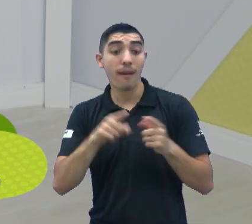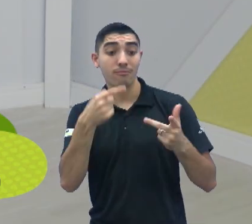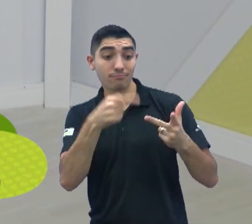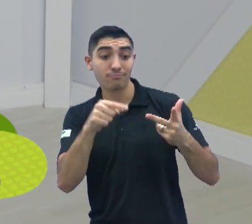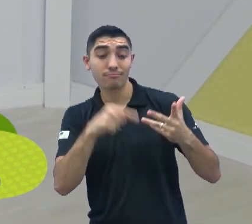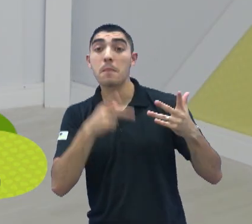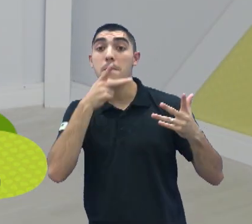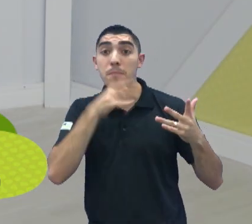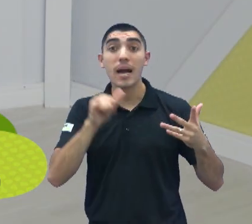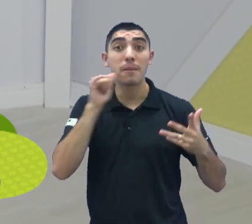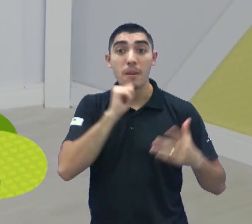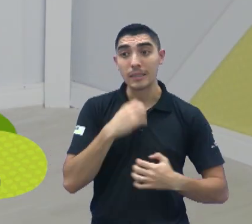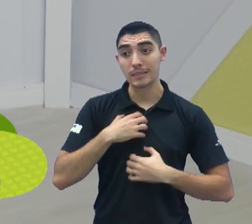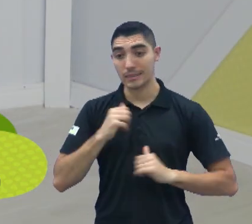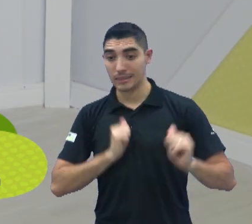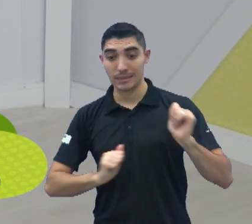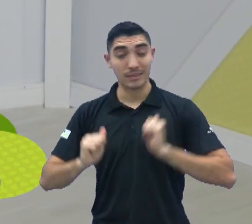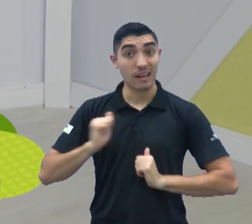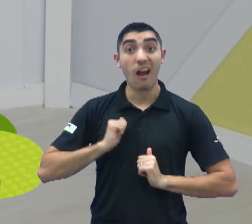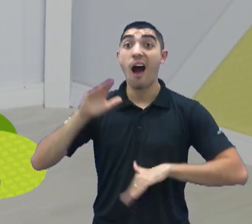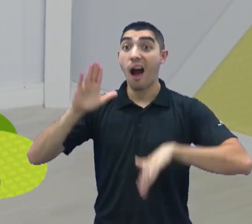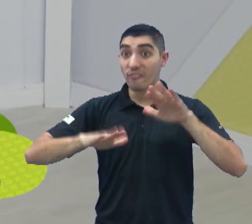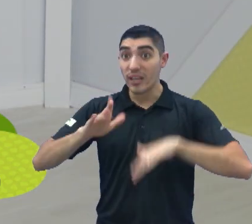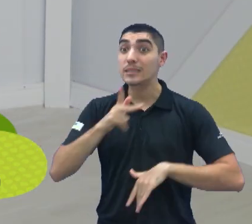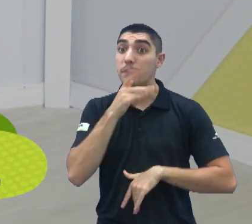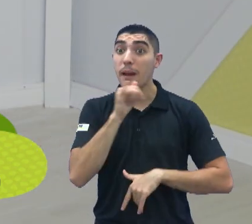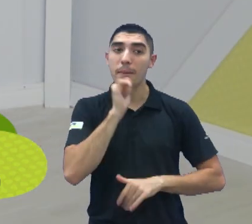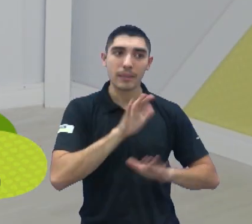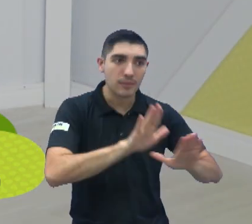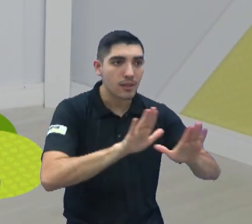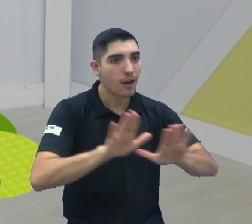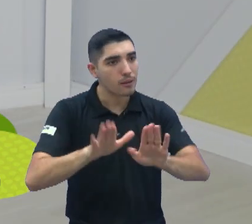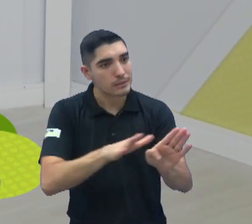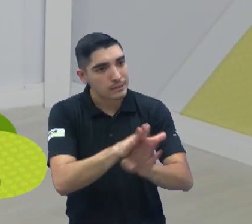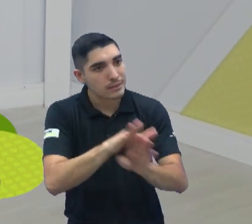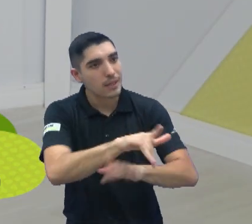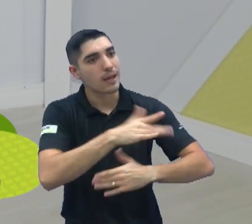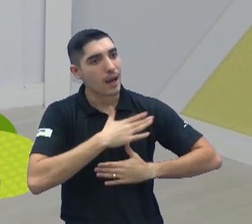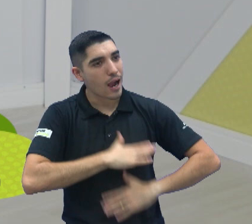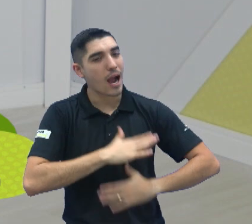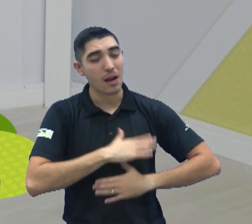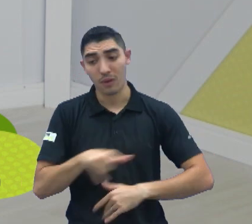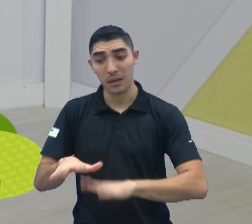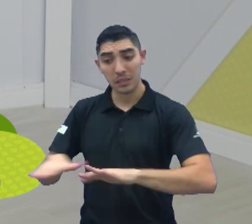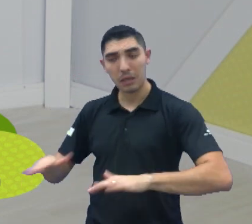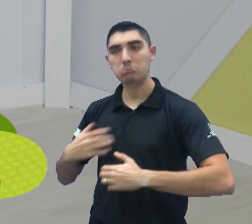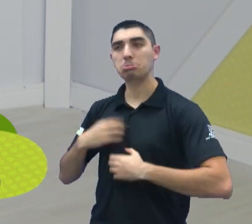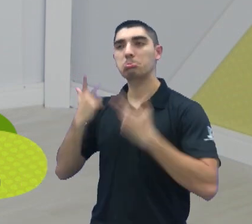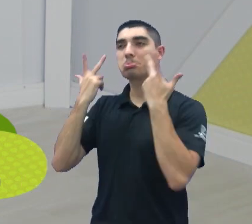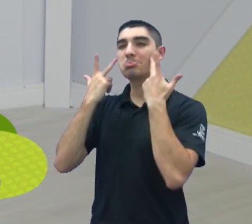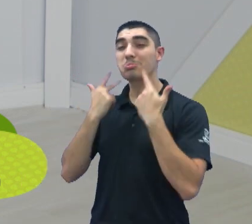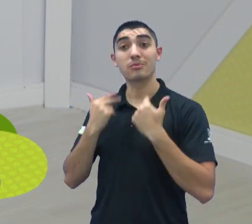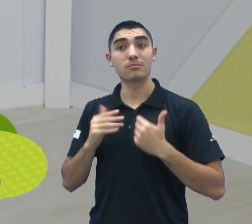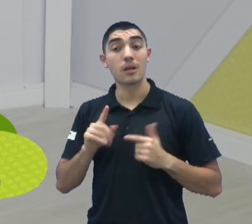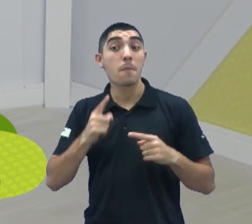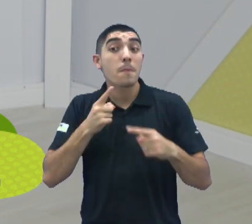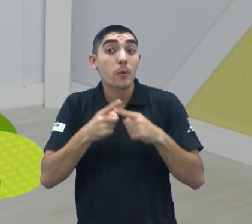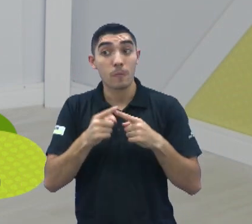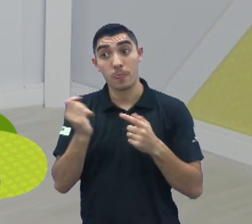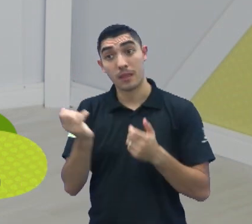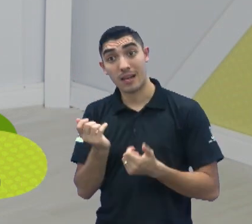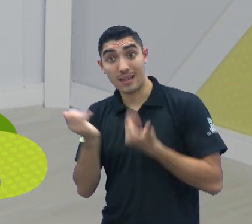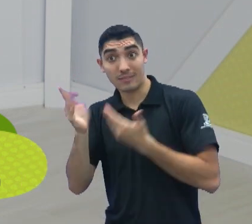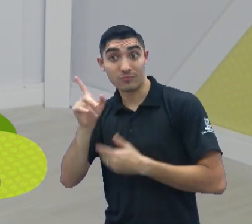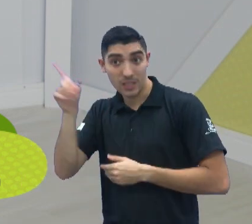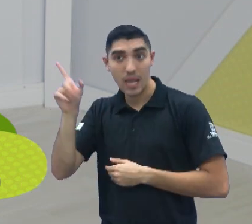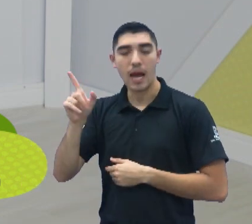absolutamente natural, e às vezes tem que controlar mais os pais do que a própria criançada, como o próprio Flávio disse também. Eles vão para São Paulo, no CT